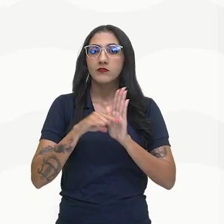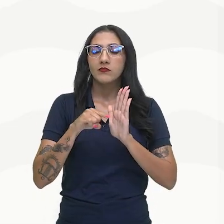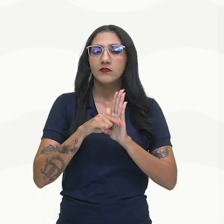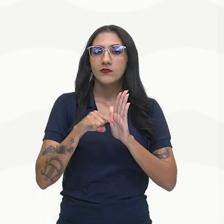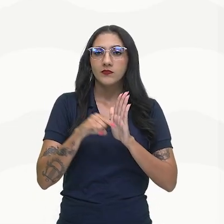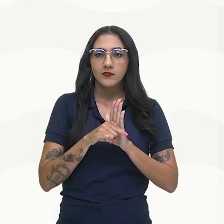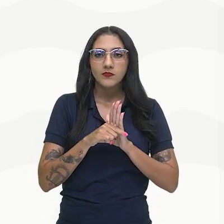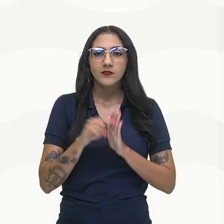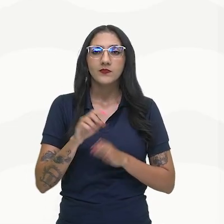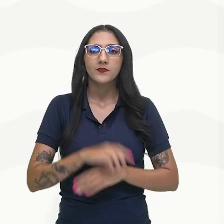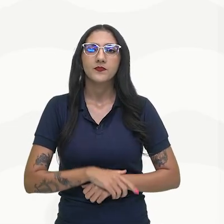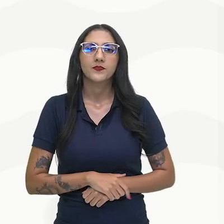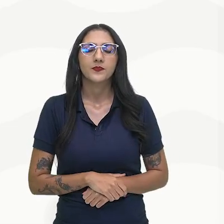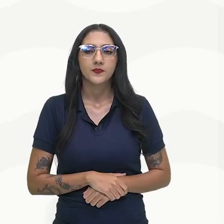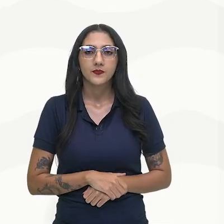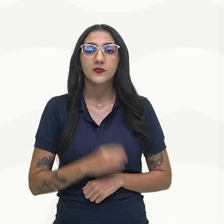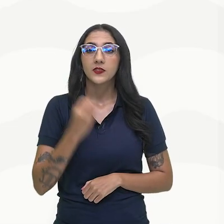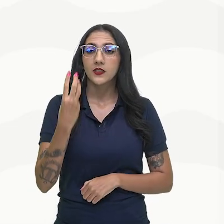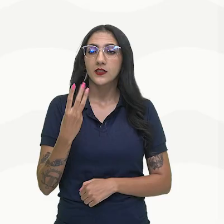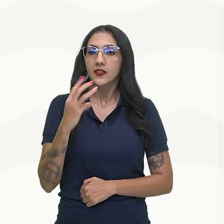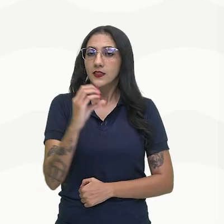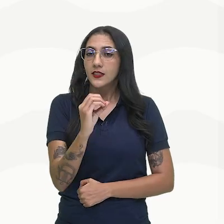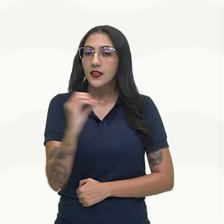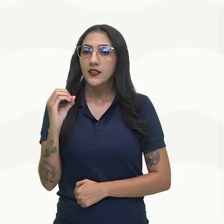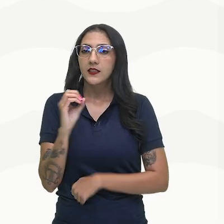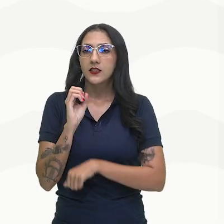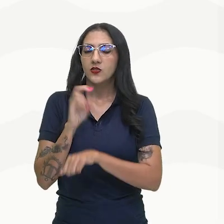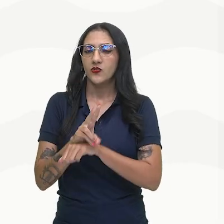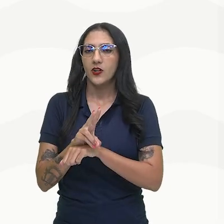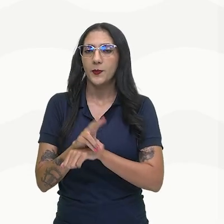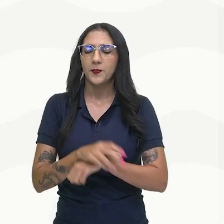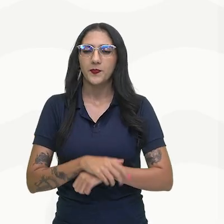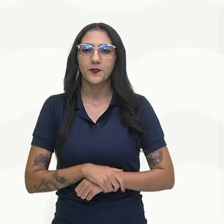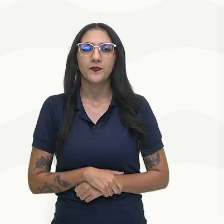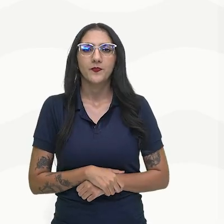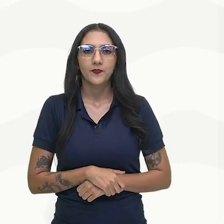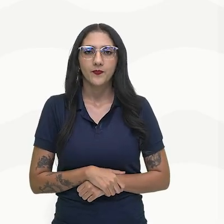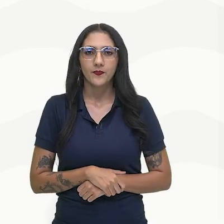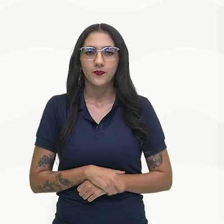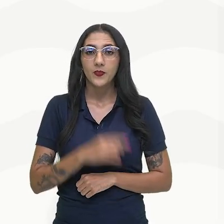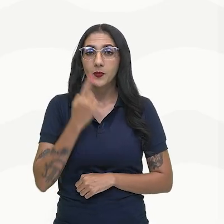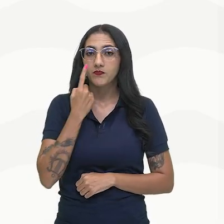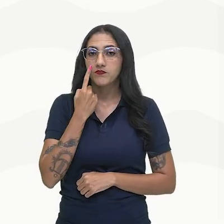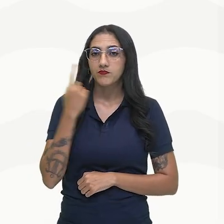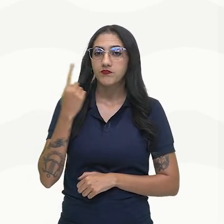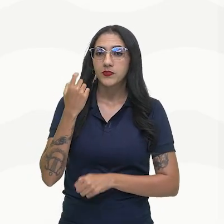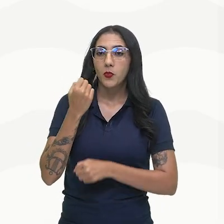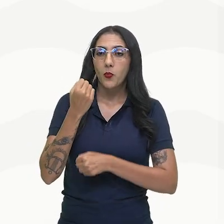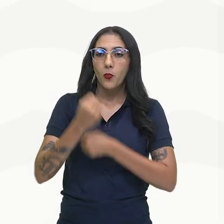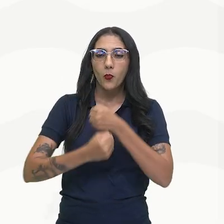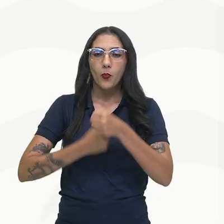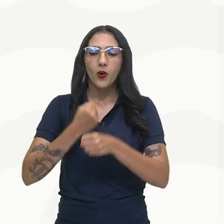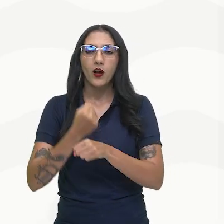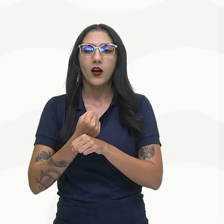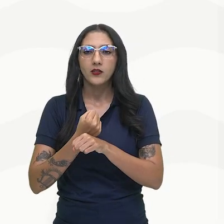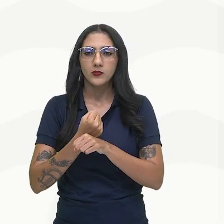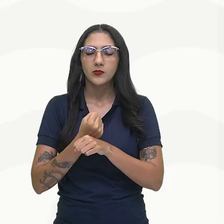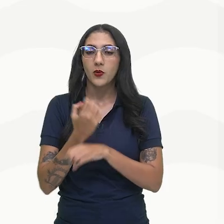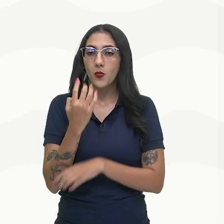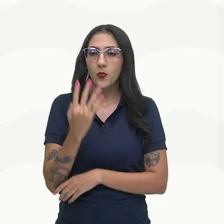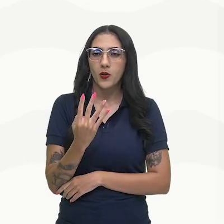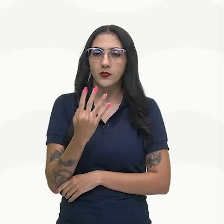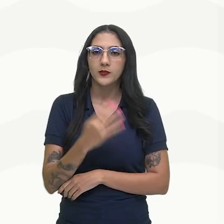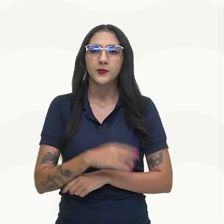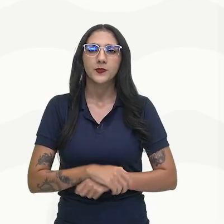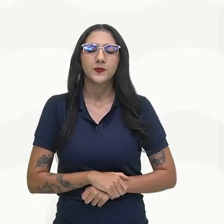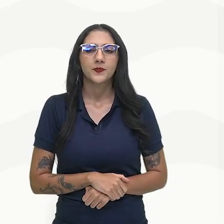1.500 menos 1.200, 300 empregos. 2025 menos 2021, 4 anos.